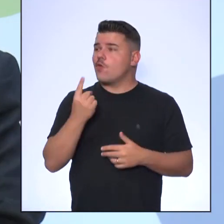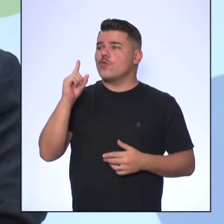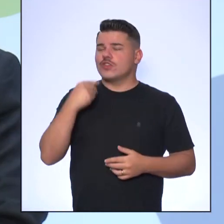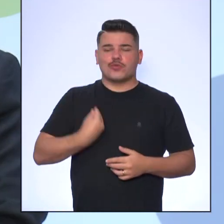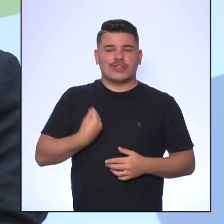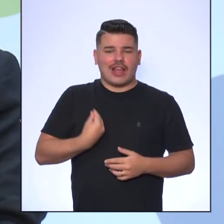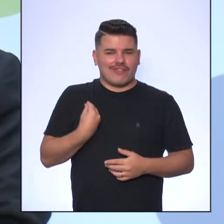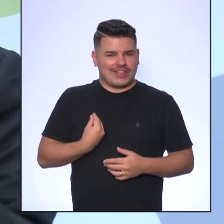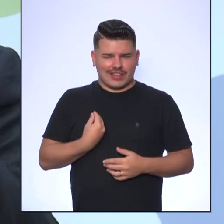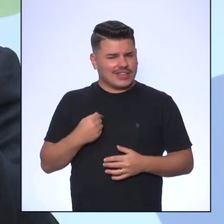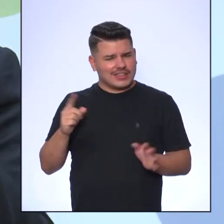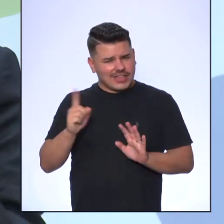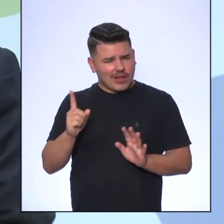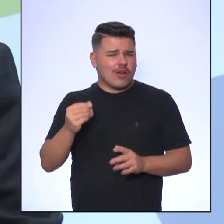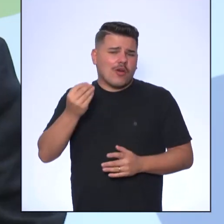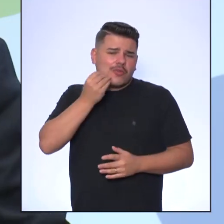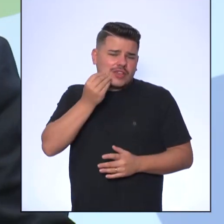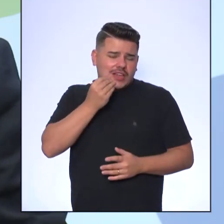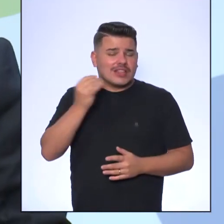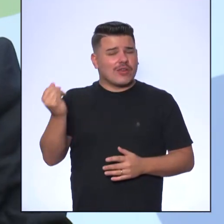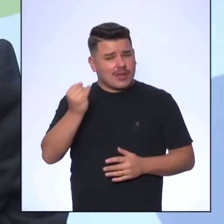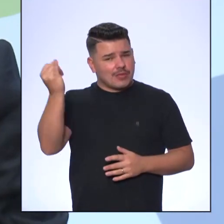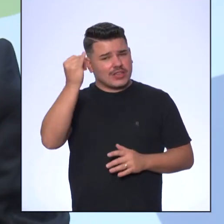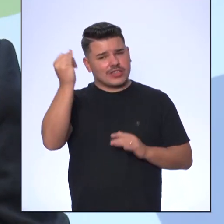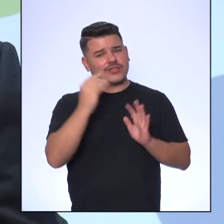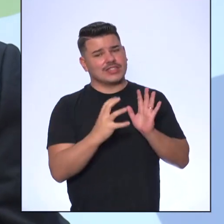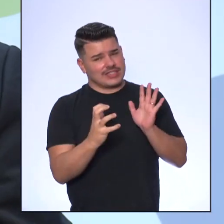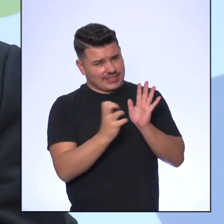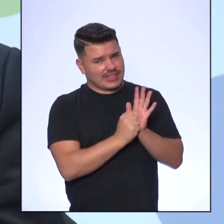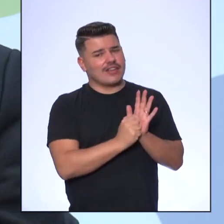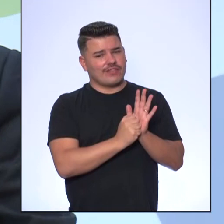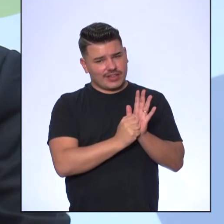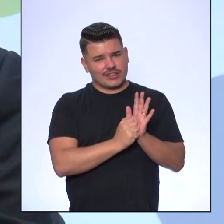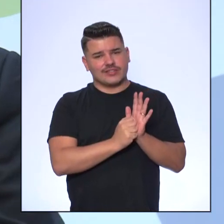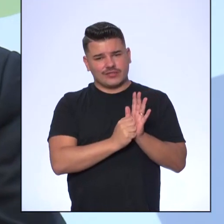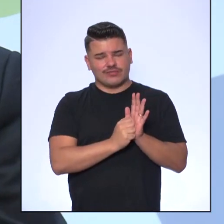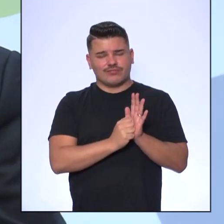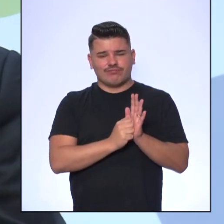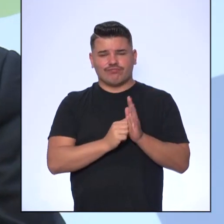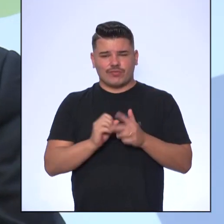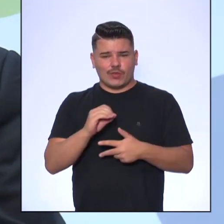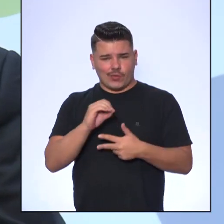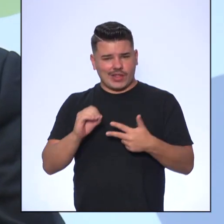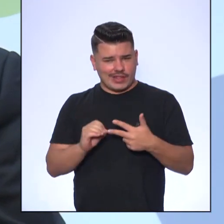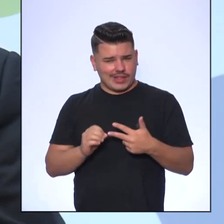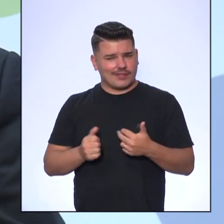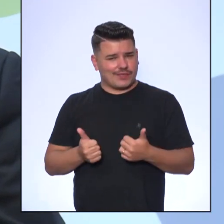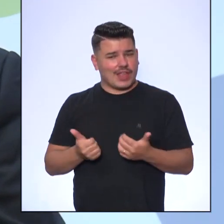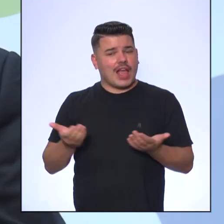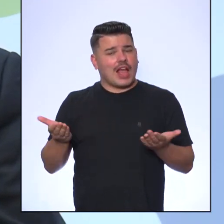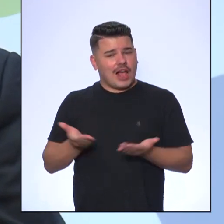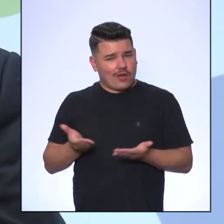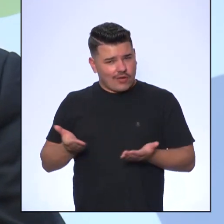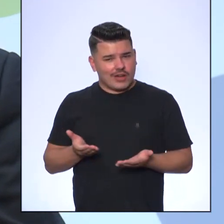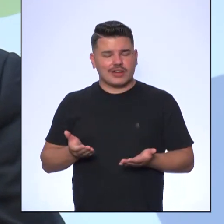mas é mais uma chance. É super importante que você se inscreva. Então, eu estou aqui com a